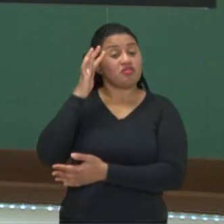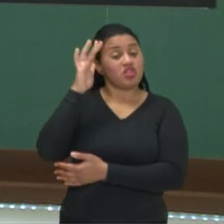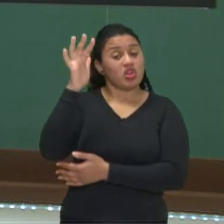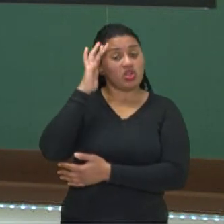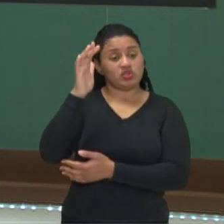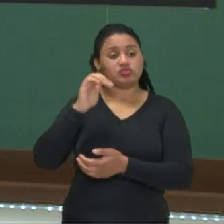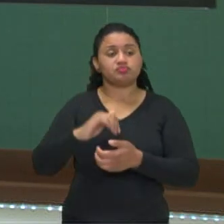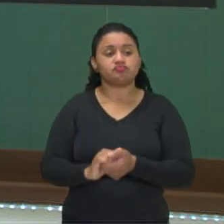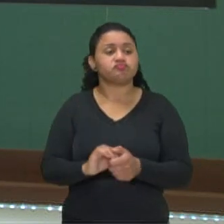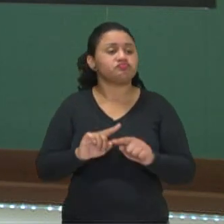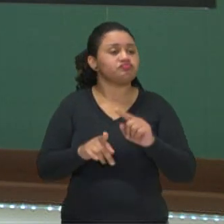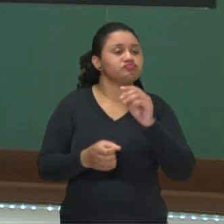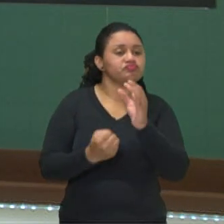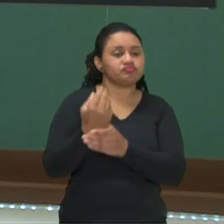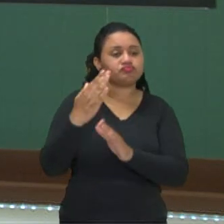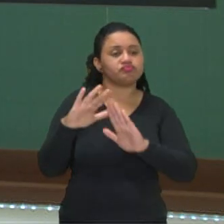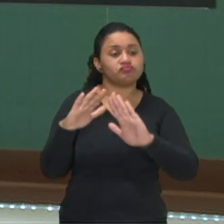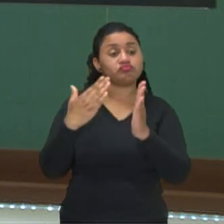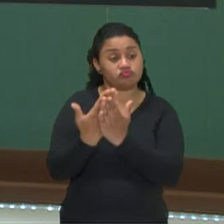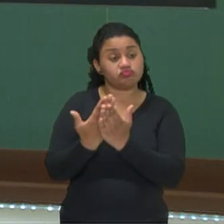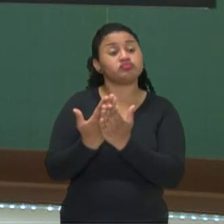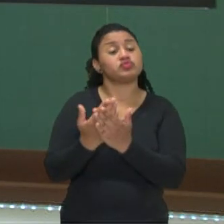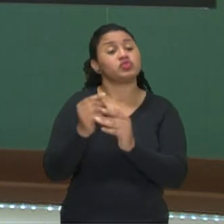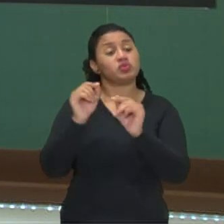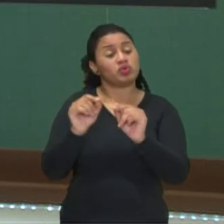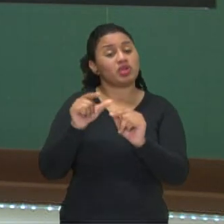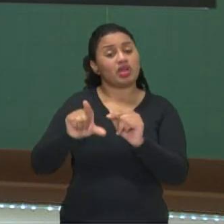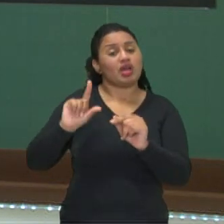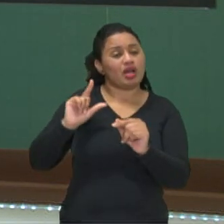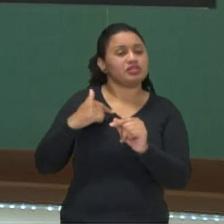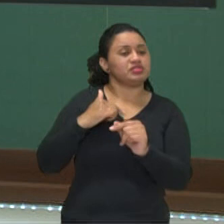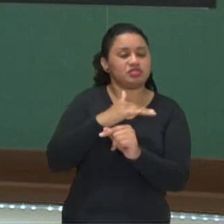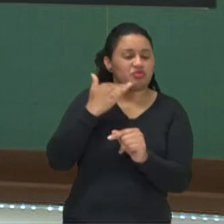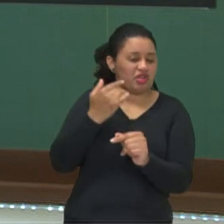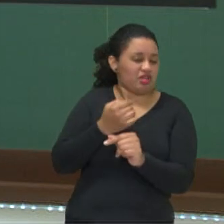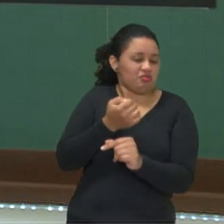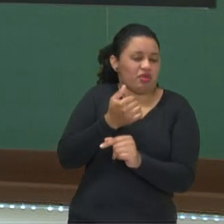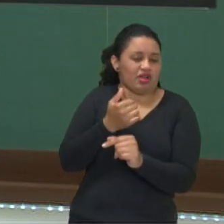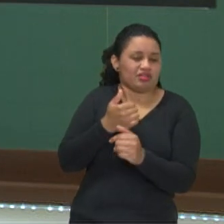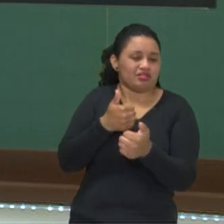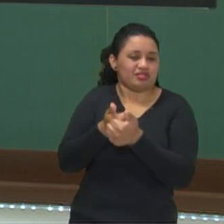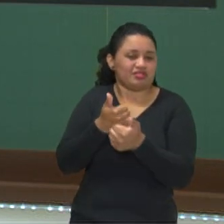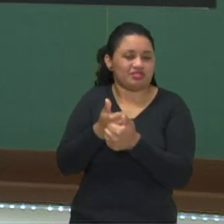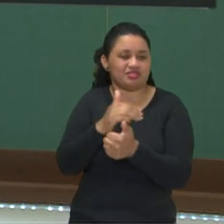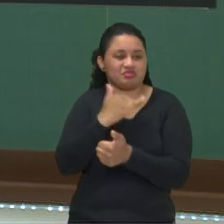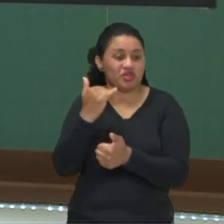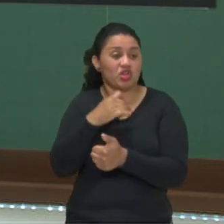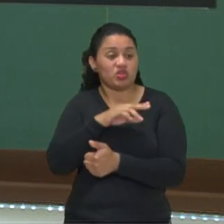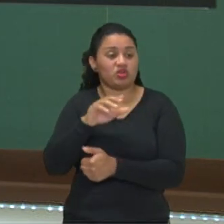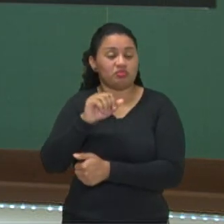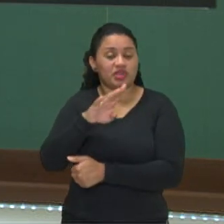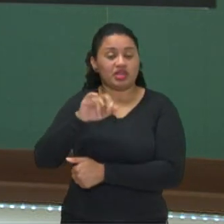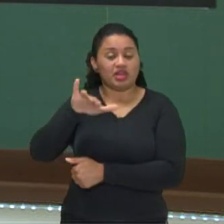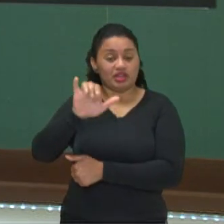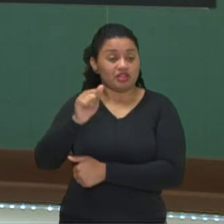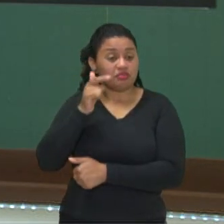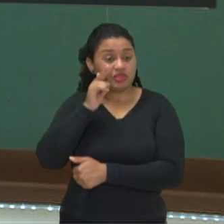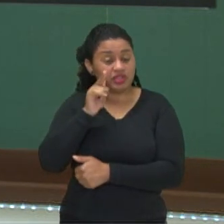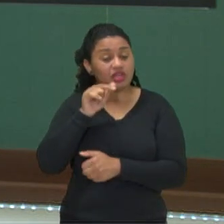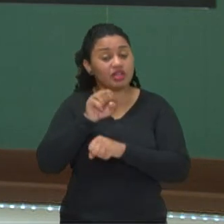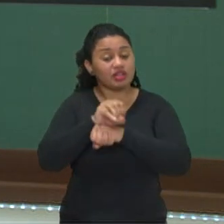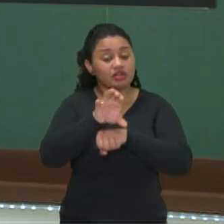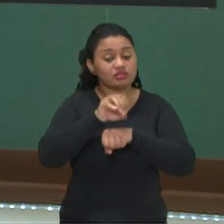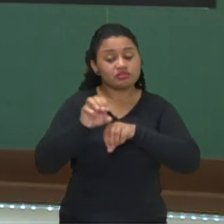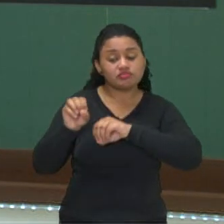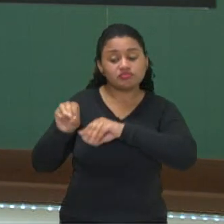filósofos. E ele criou uma escola, lá, um pouco antes de morrer, que foi chamado da academia, onde ele queria passar os